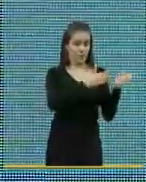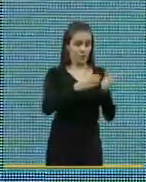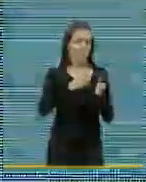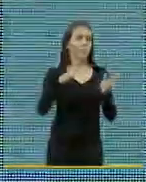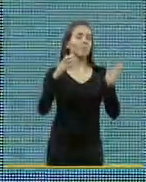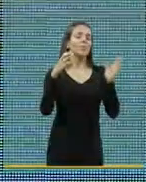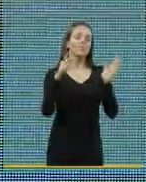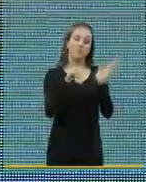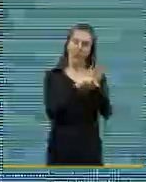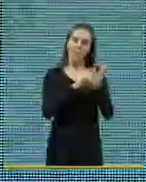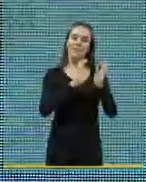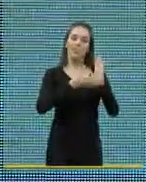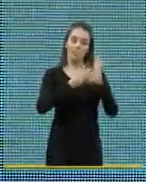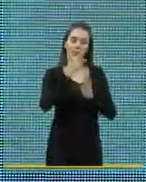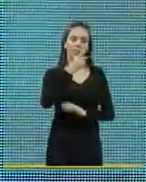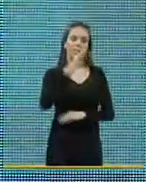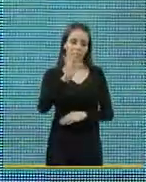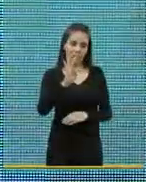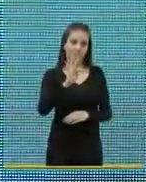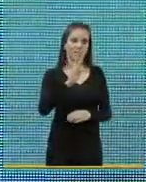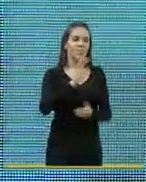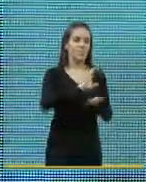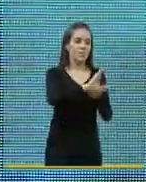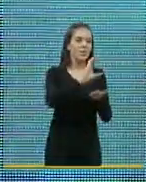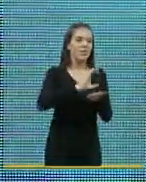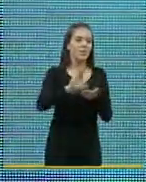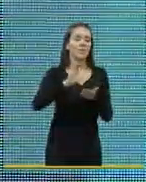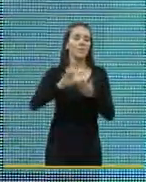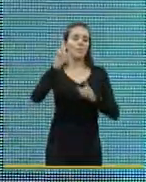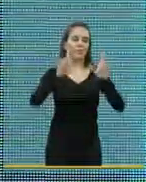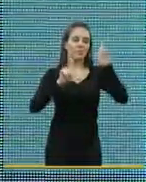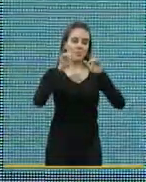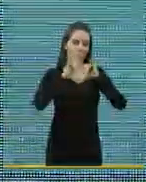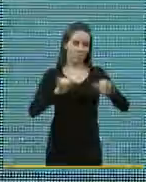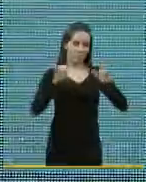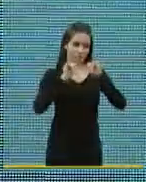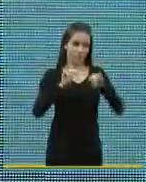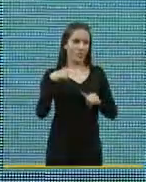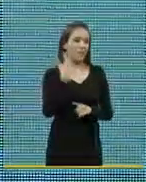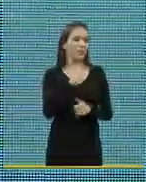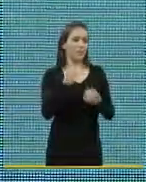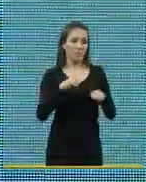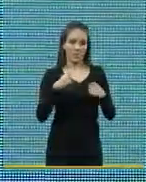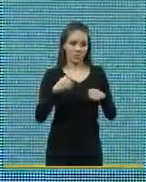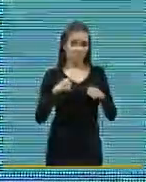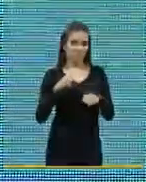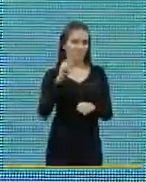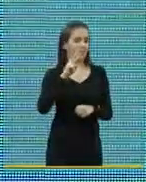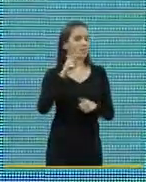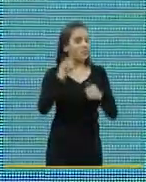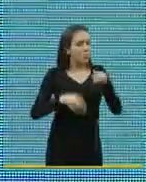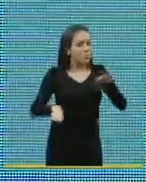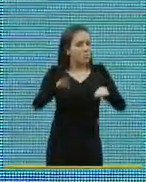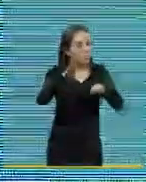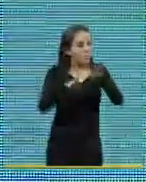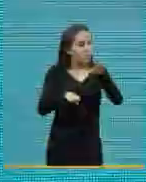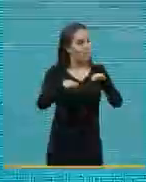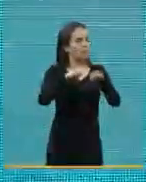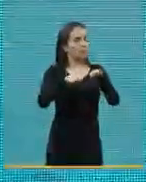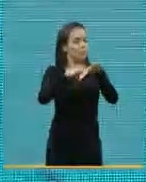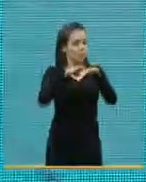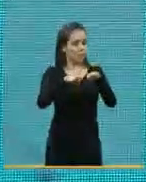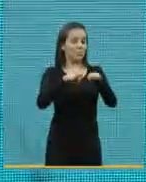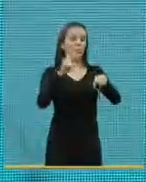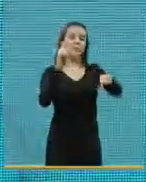pt foi distribuída com maioria por mídia técnica isso é uma aberração nós temos que distribuir com equidade mas para estimular a